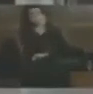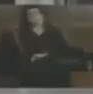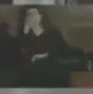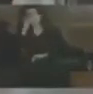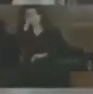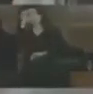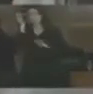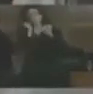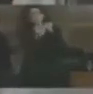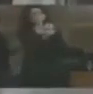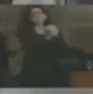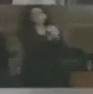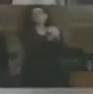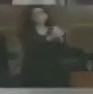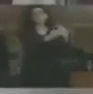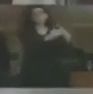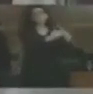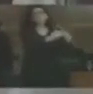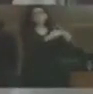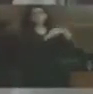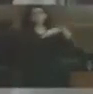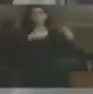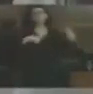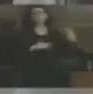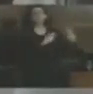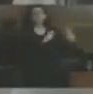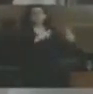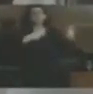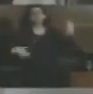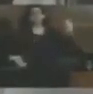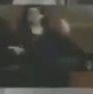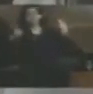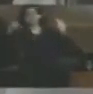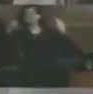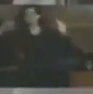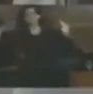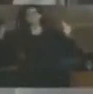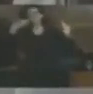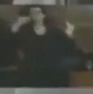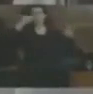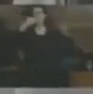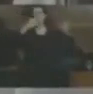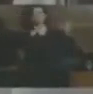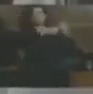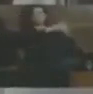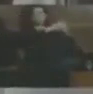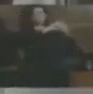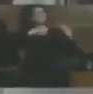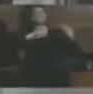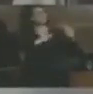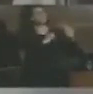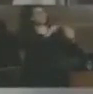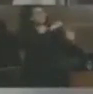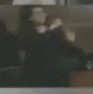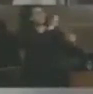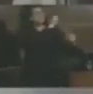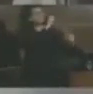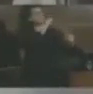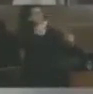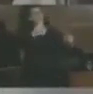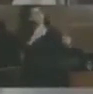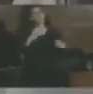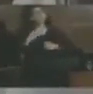Que porra de país é esse? Que segurança máxima é essa? Nós estamos na guerra, porra. Nós estamos numa